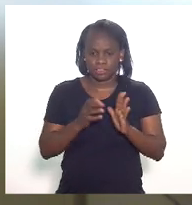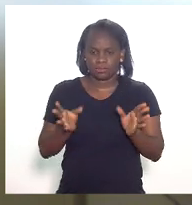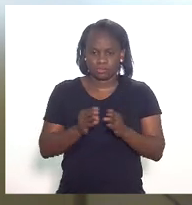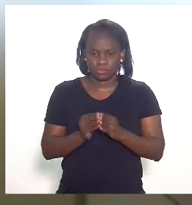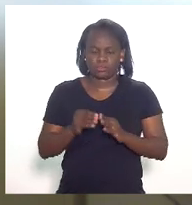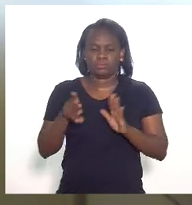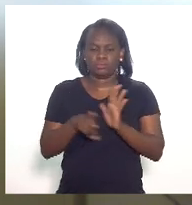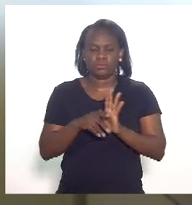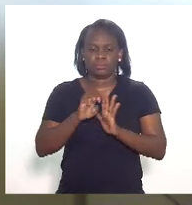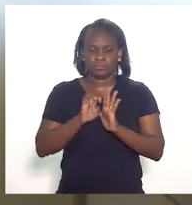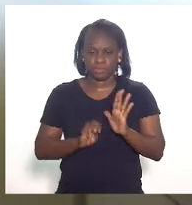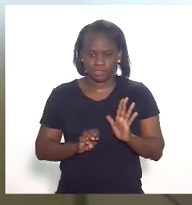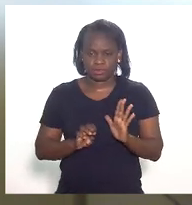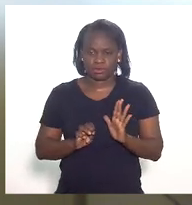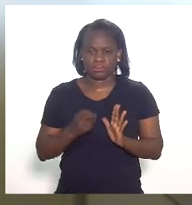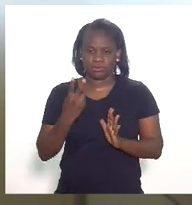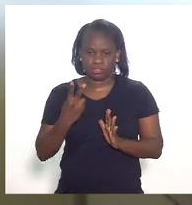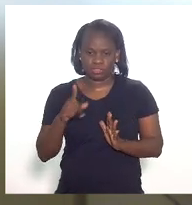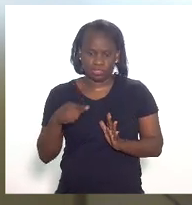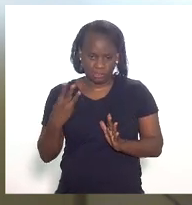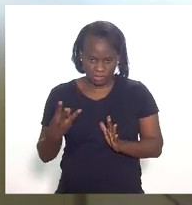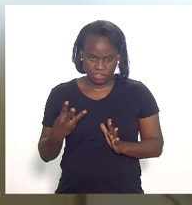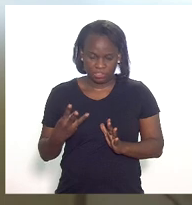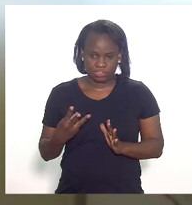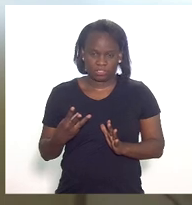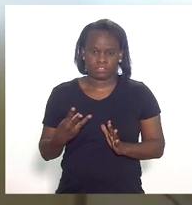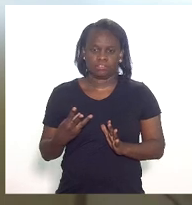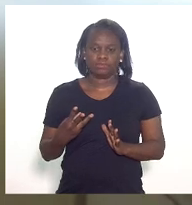às emendas 2 e 3